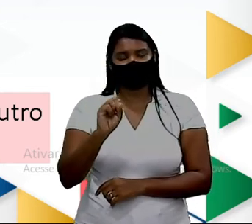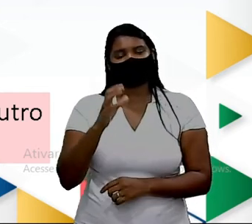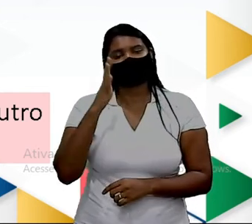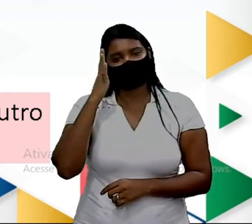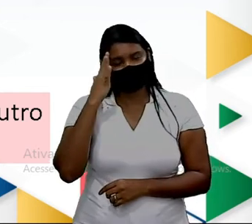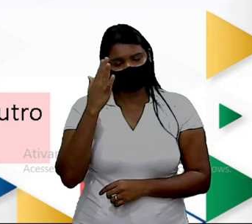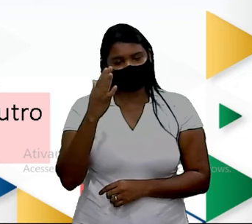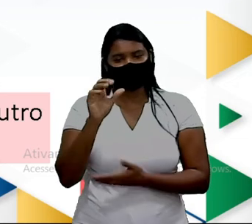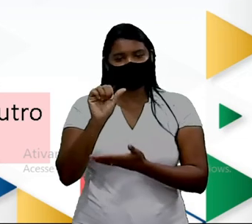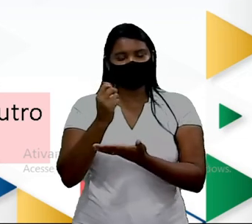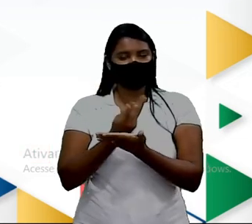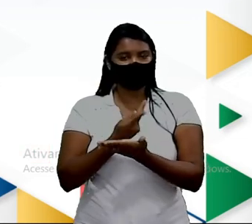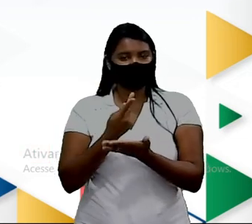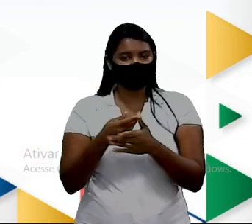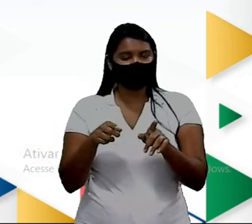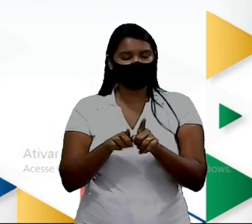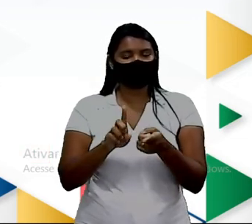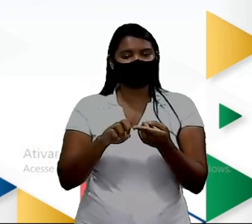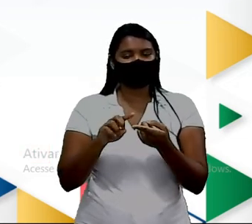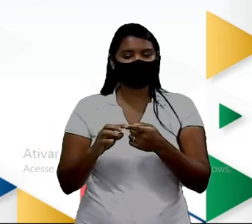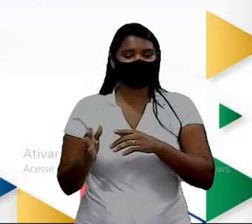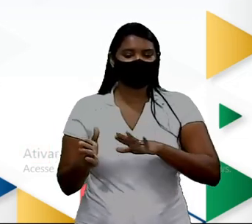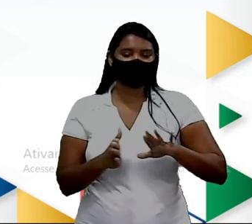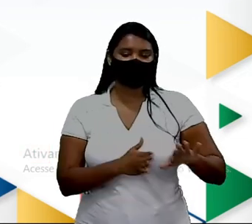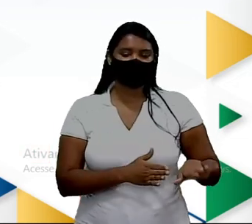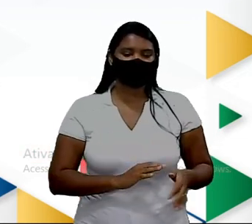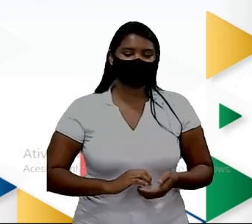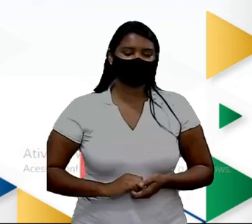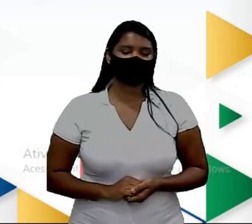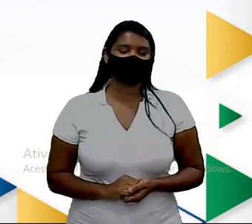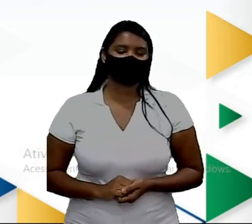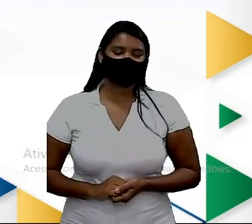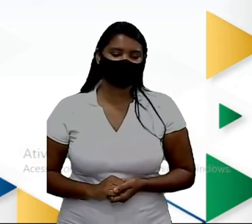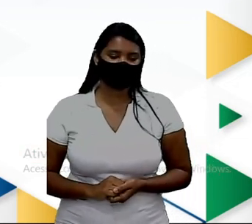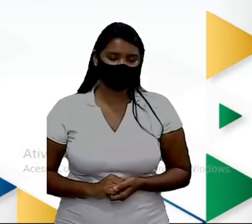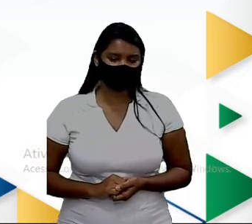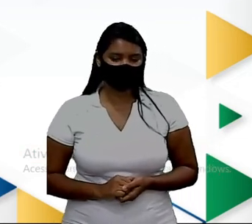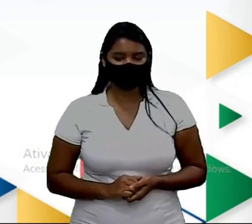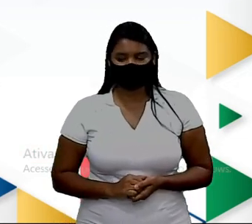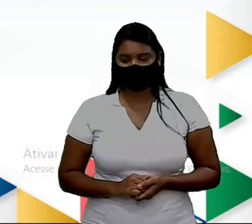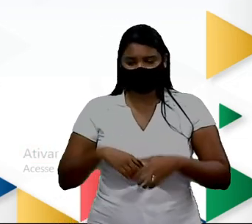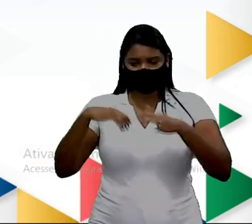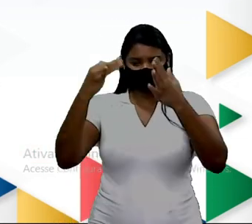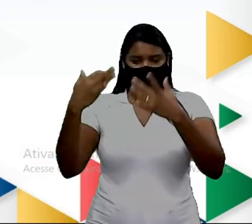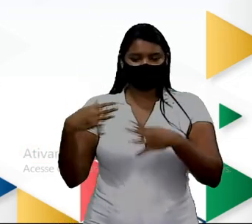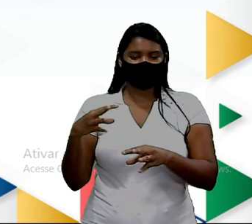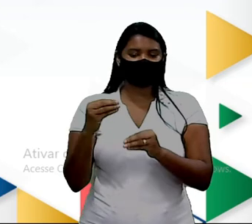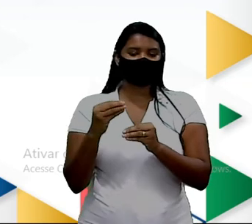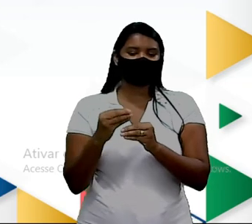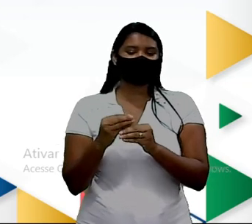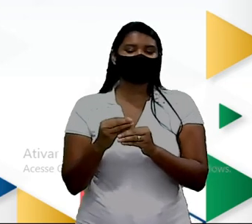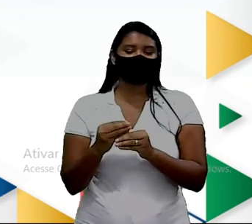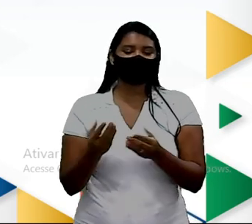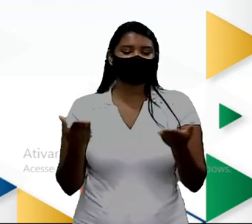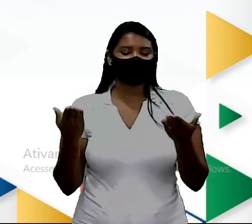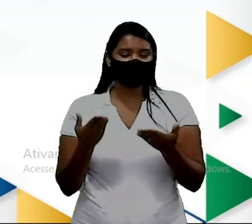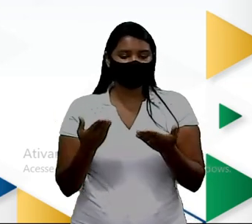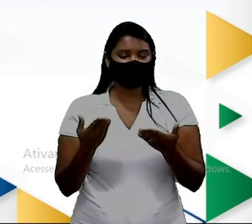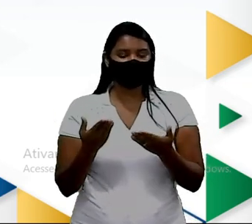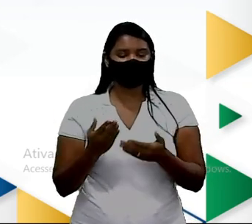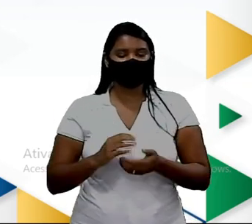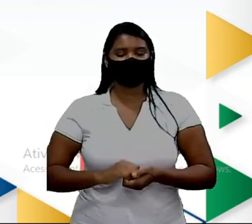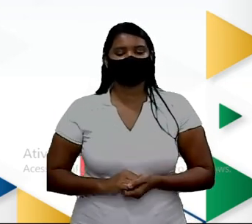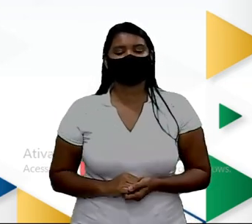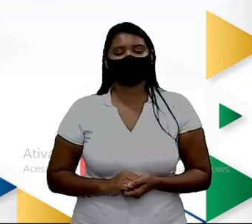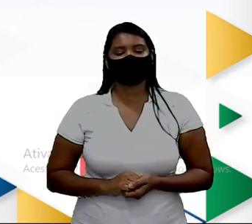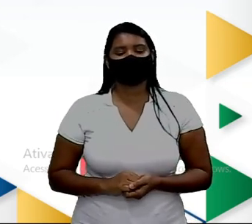a letra A está errada também, tá bom? Letra C. Vamos passar o menos 3 para um lado, o menos 4, o